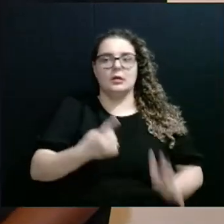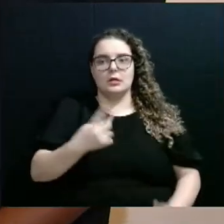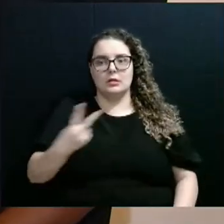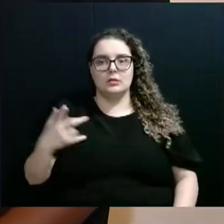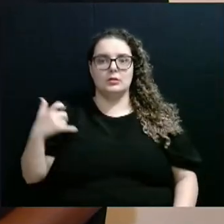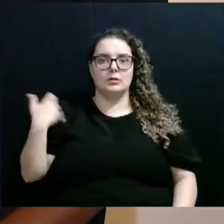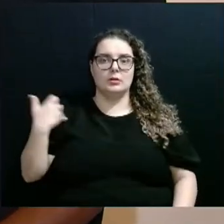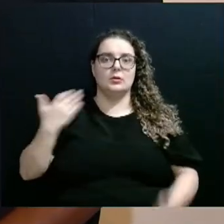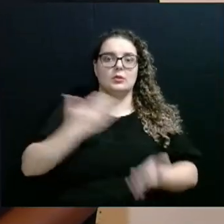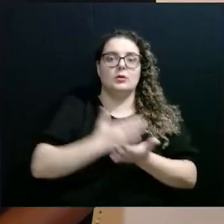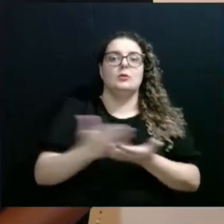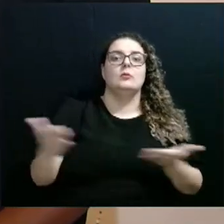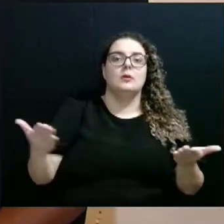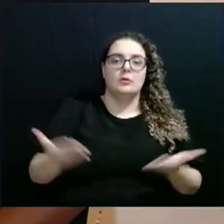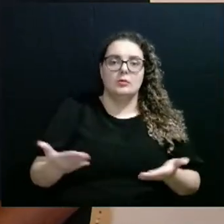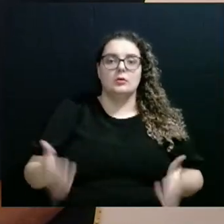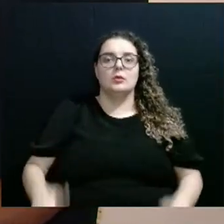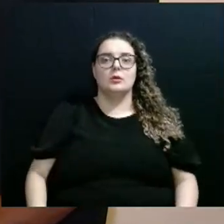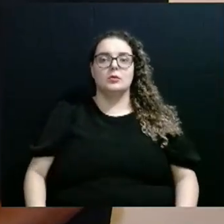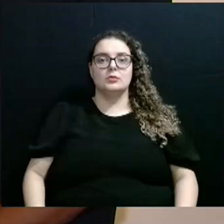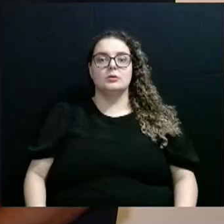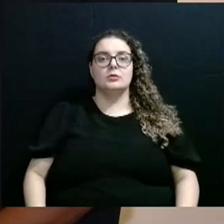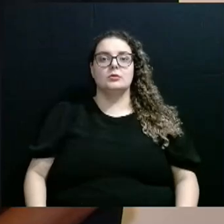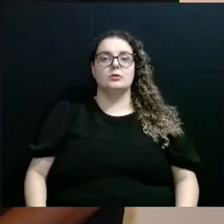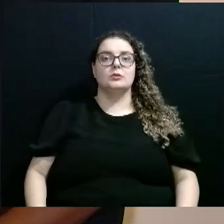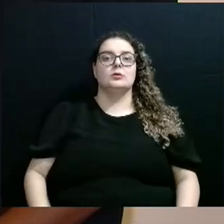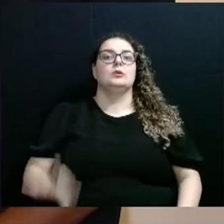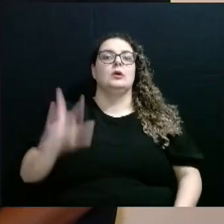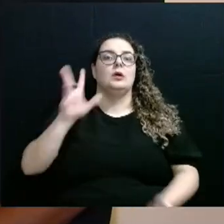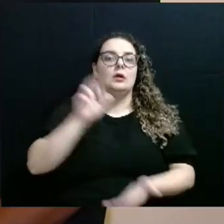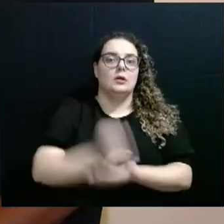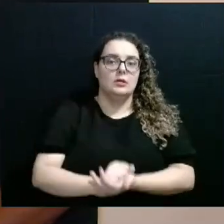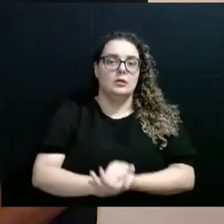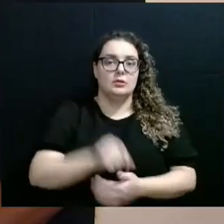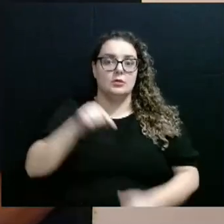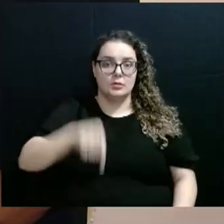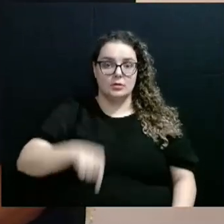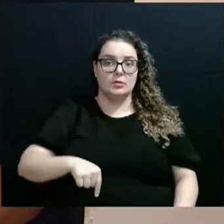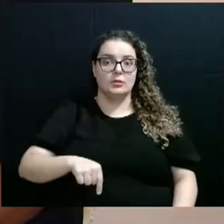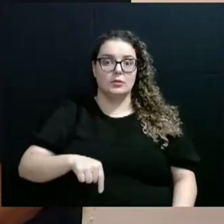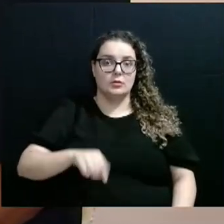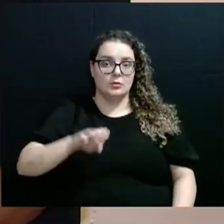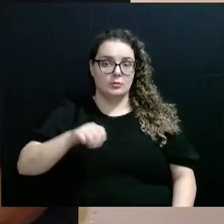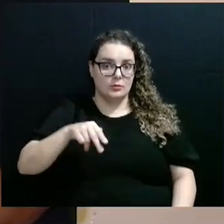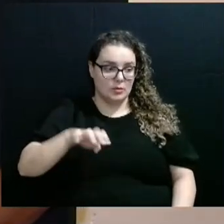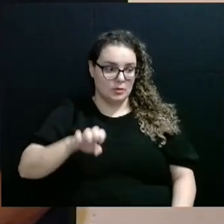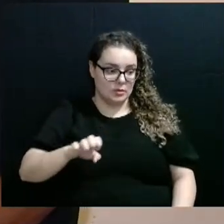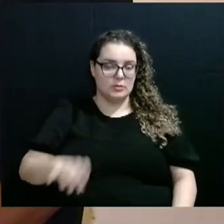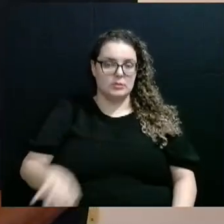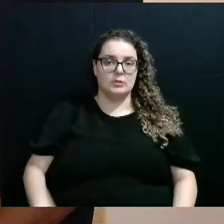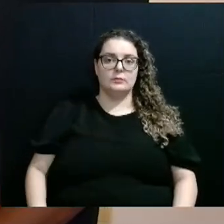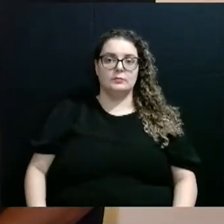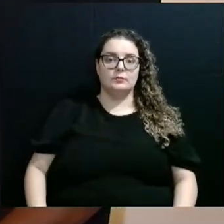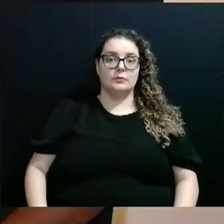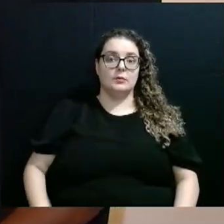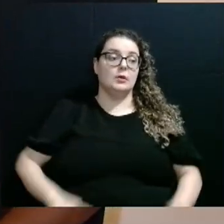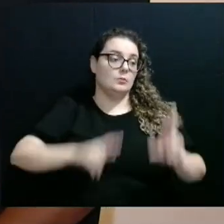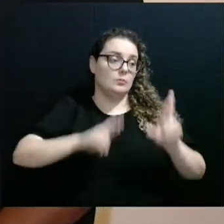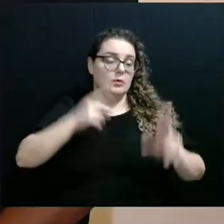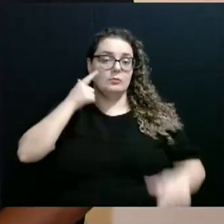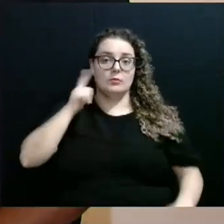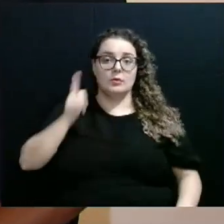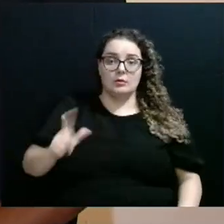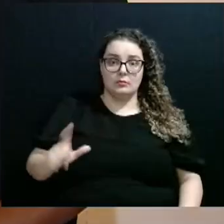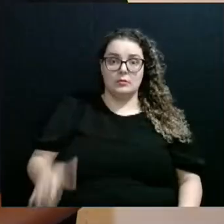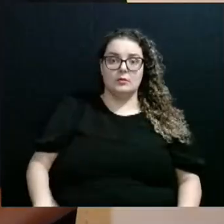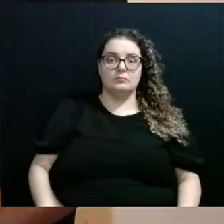hoje, portanto, as inscrições aqui no Bosque, né? E a expectativa, logicamente, de mais ou menos,